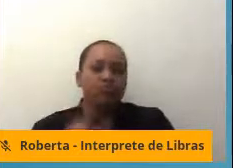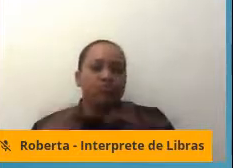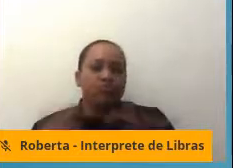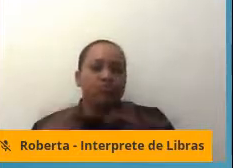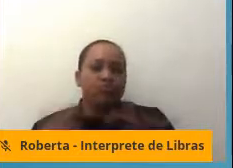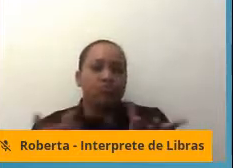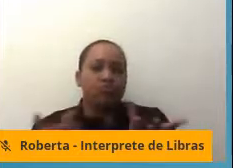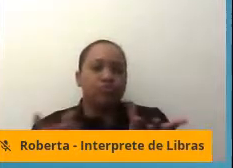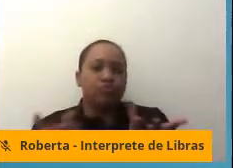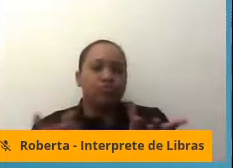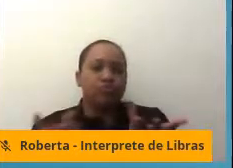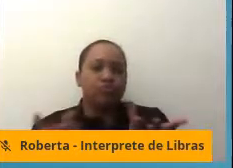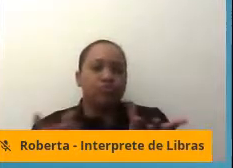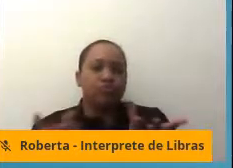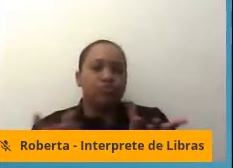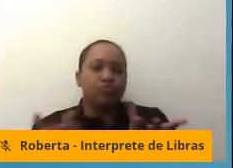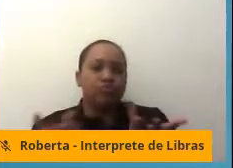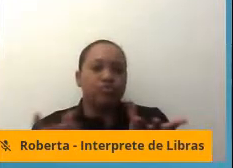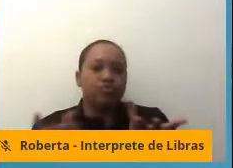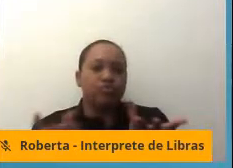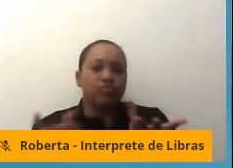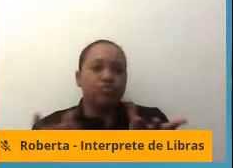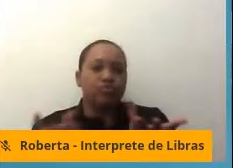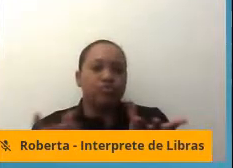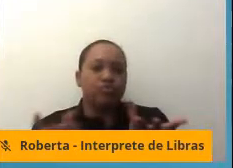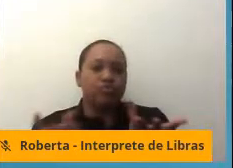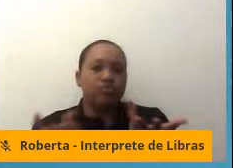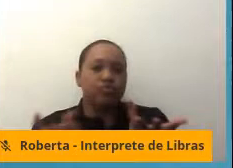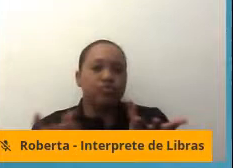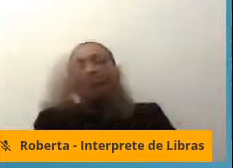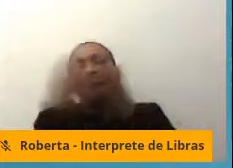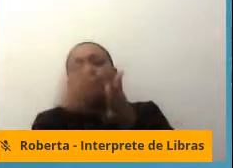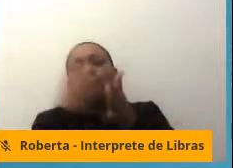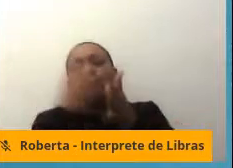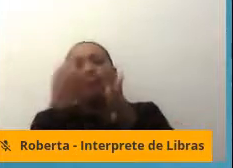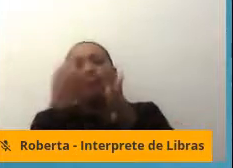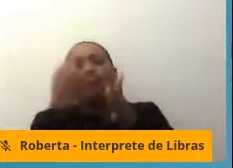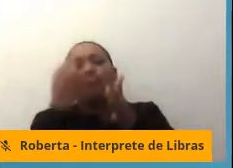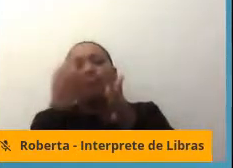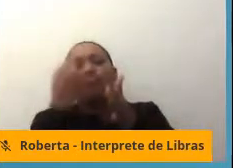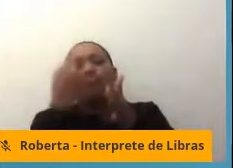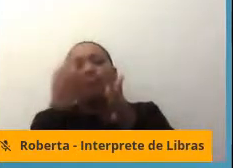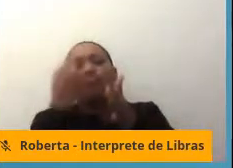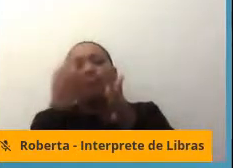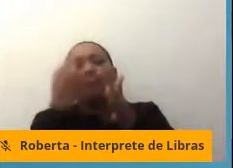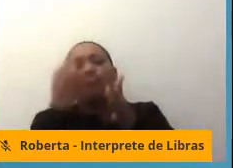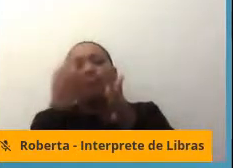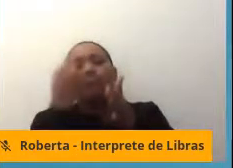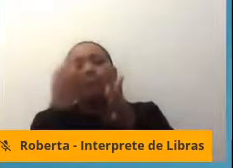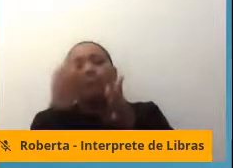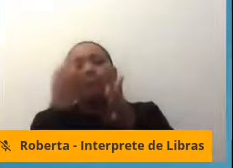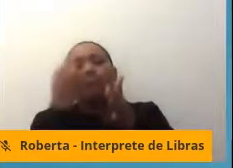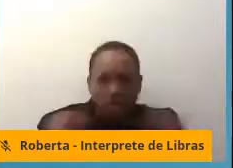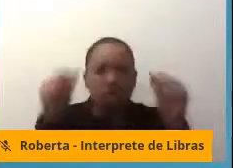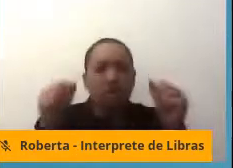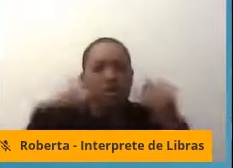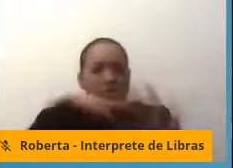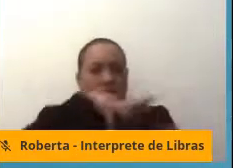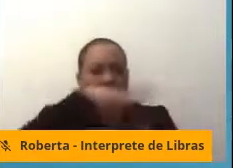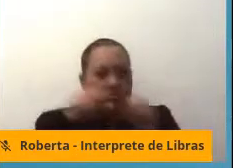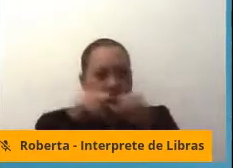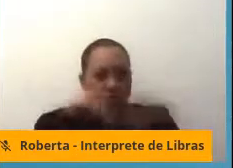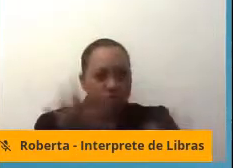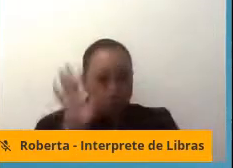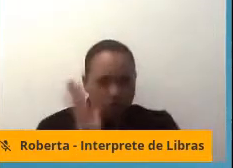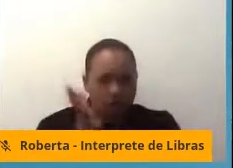já passou, né? A nossa situação na pandemia, qual é? Já passou o pico? A gente já pode voltar a atividades normais, né? E aí, qual